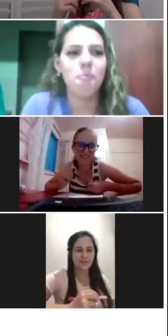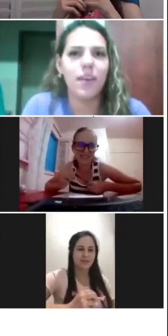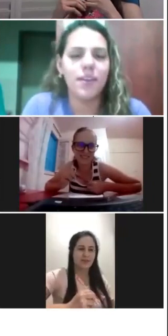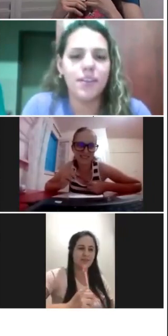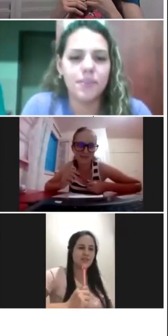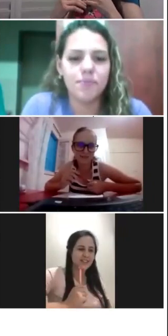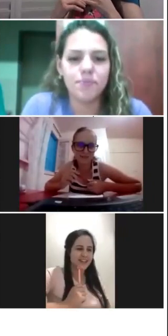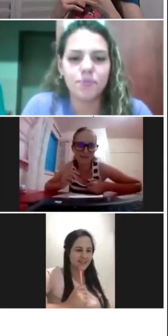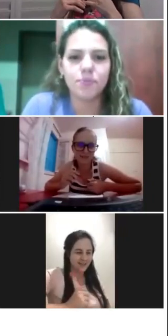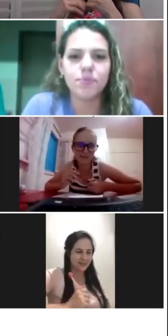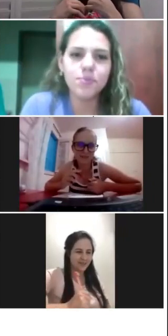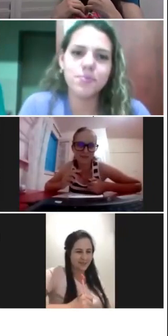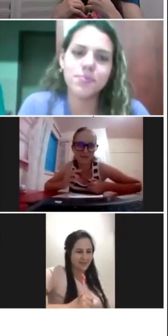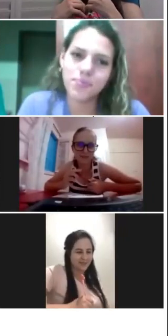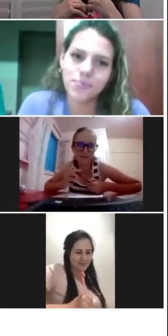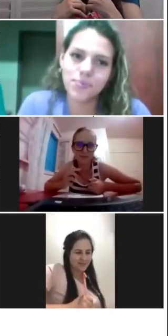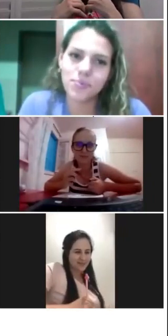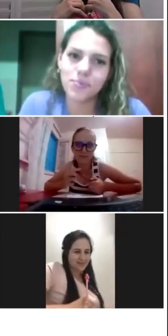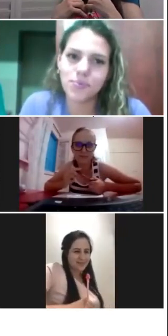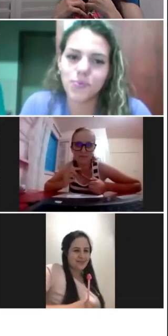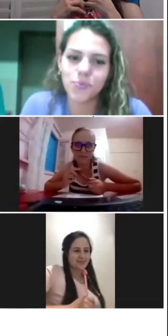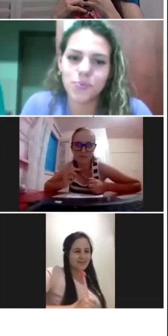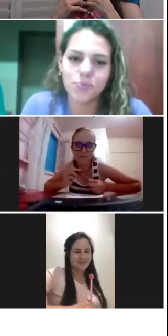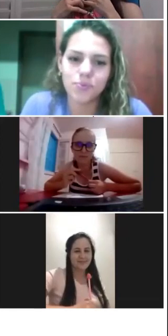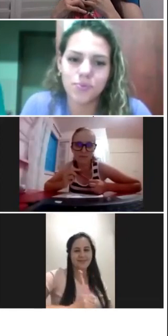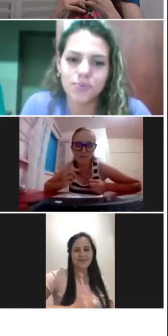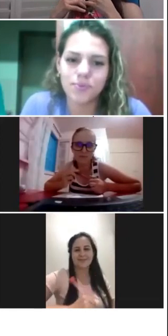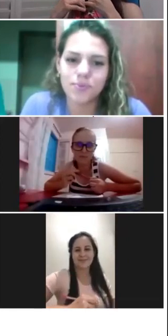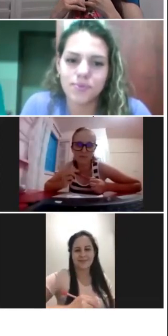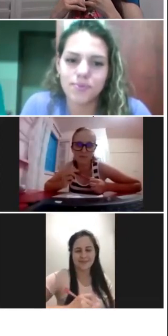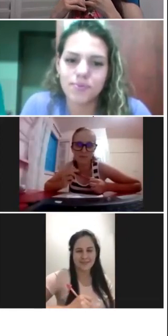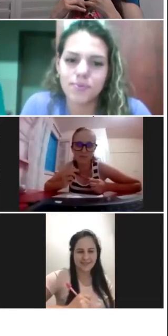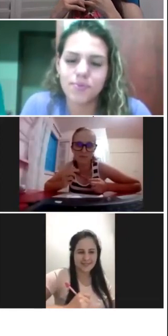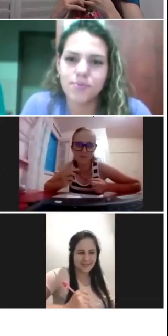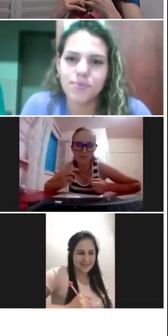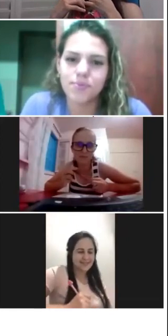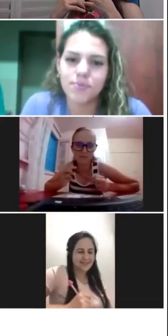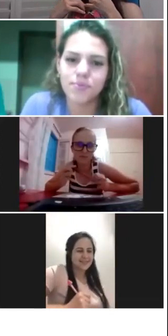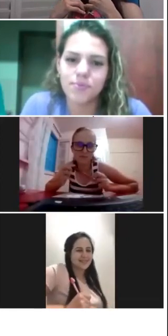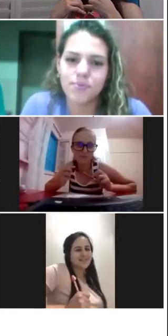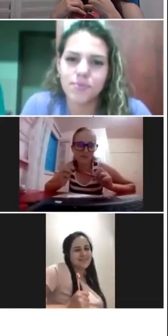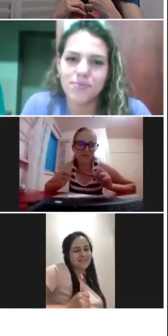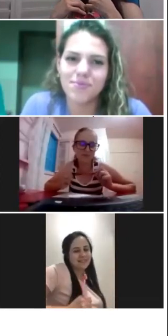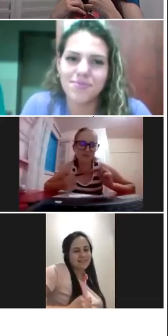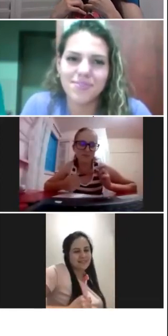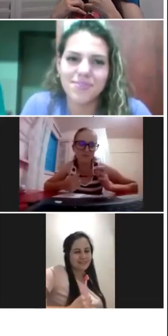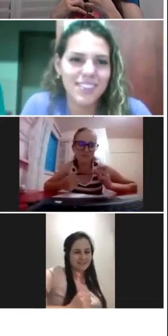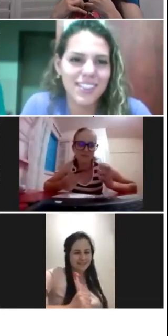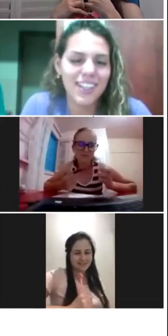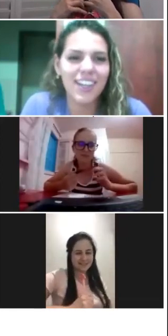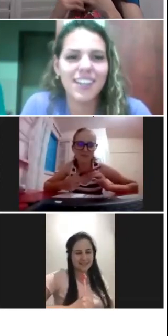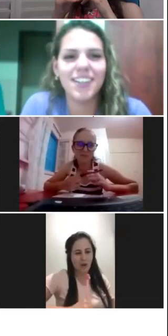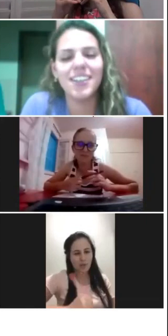de fragmentos de Okazaki. É isso aí. Tá certo, então. Show de